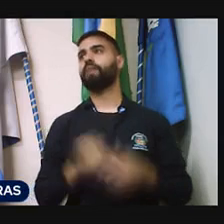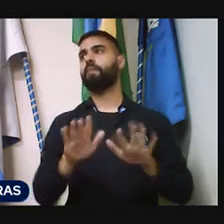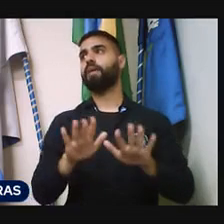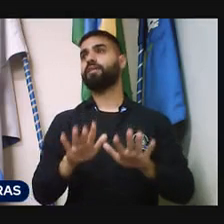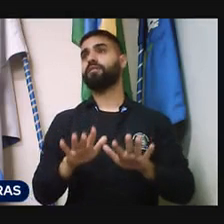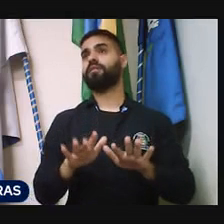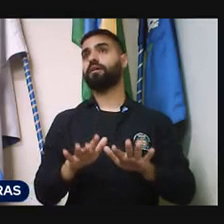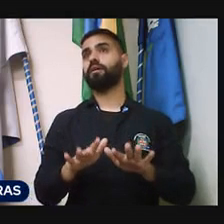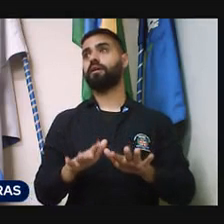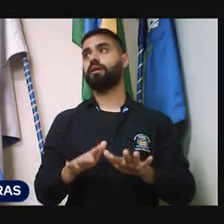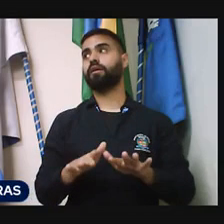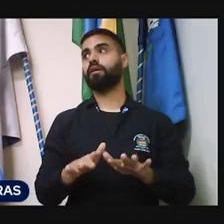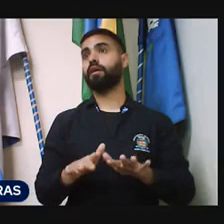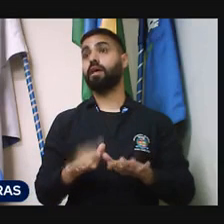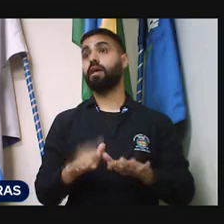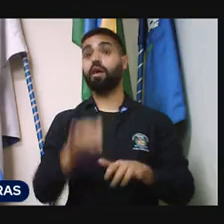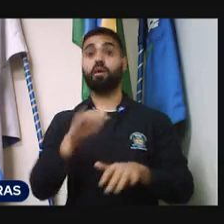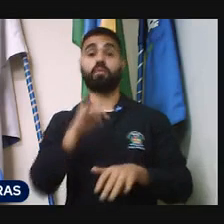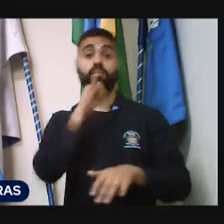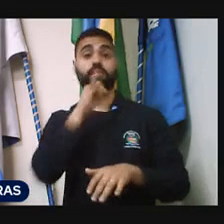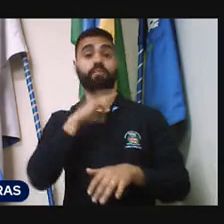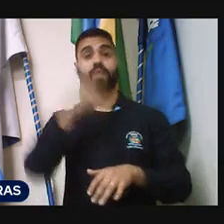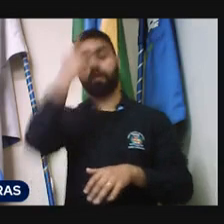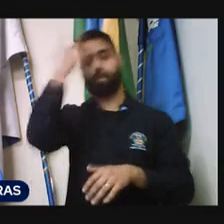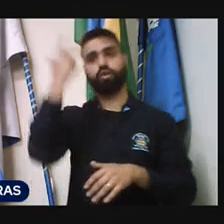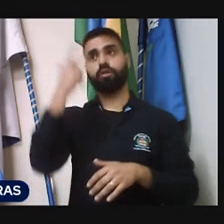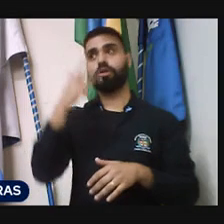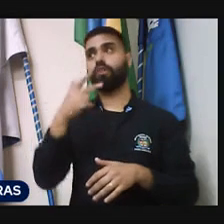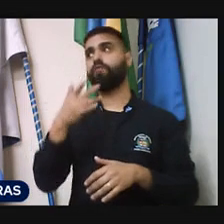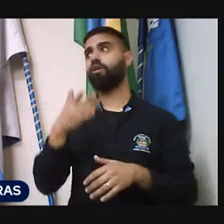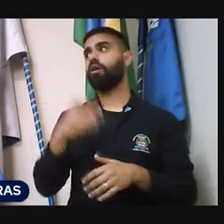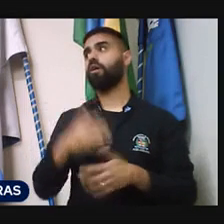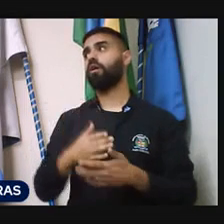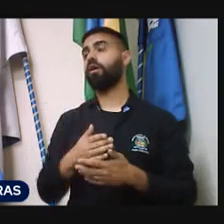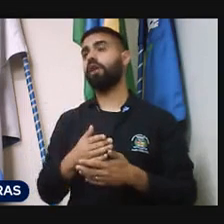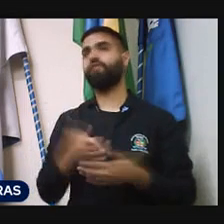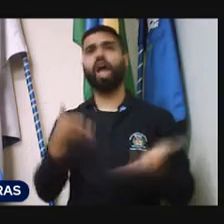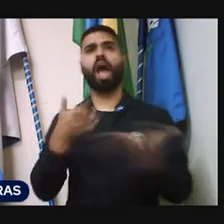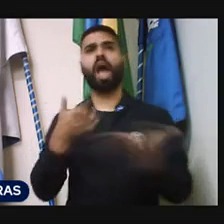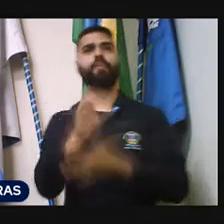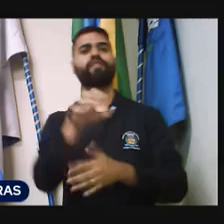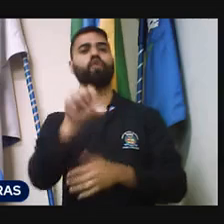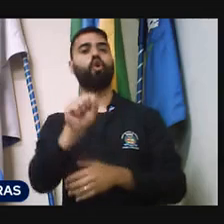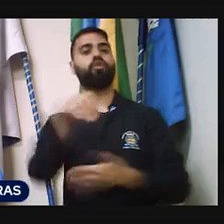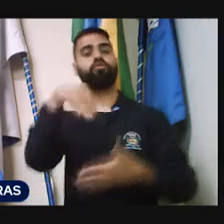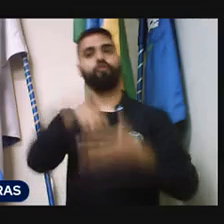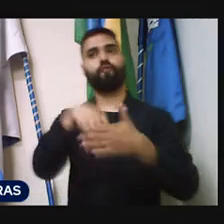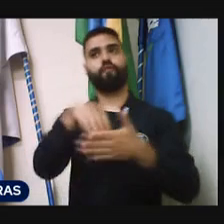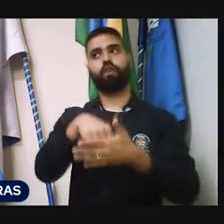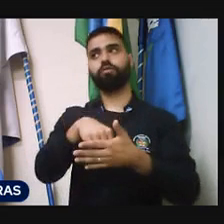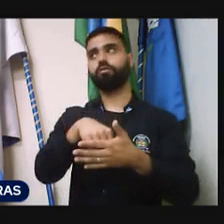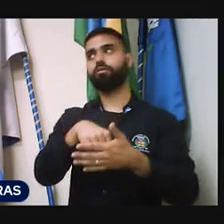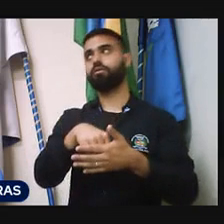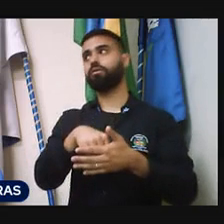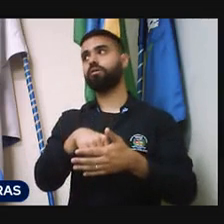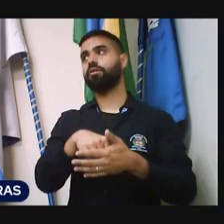votar os requerimentos e foi aprovado por unanimidade por oito votos favoráveis